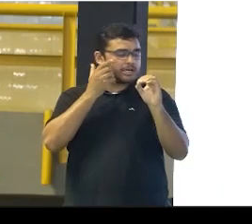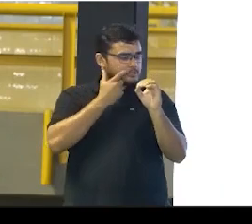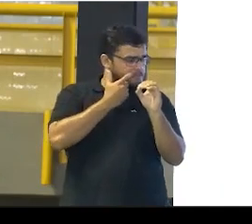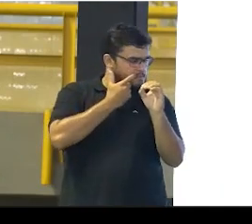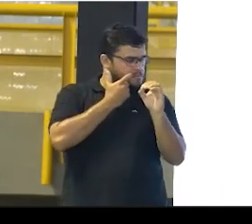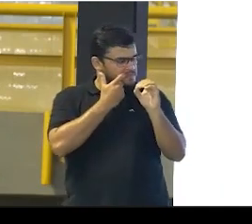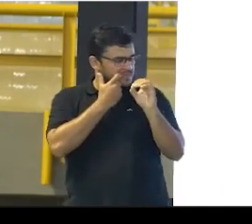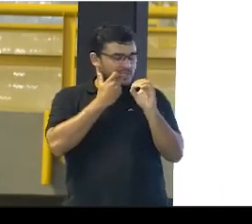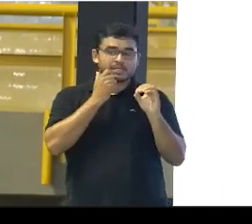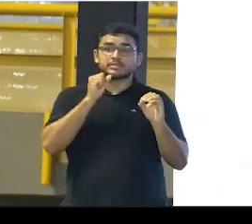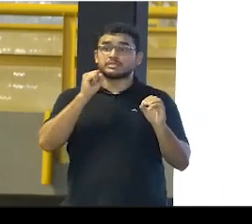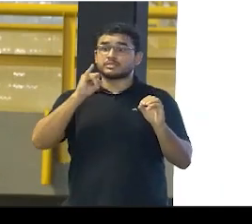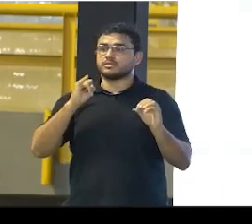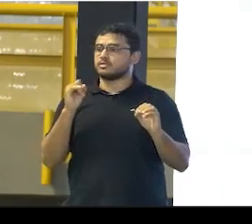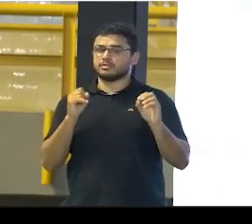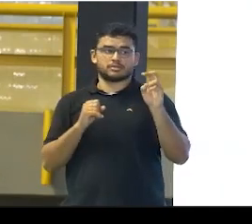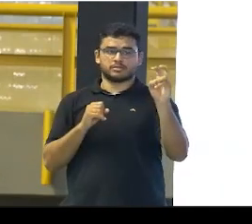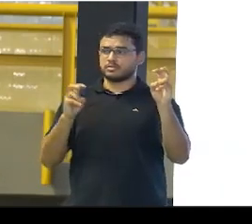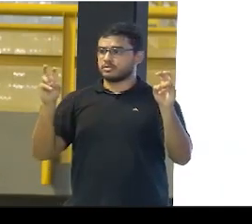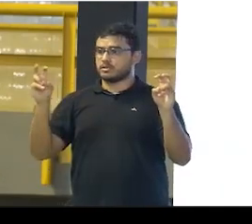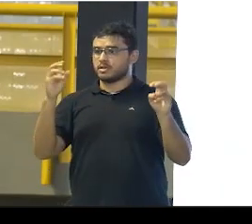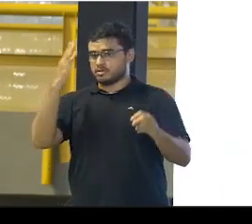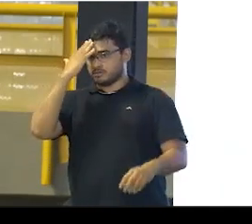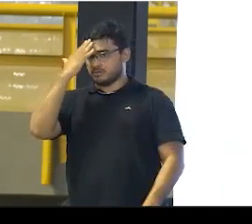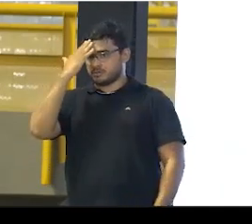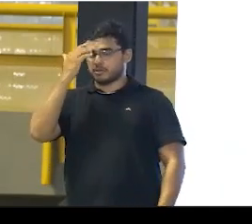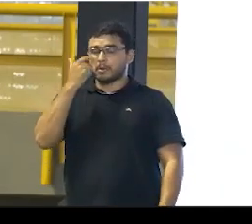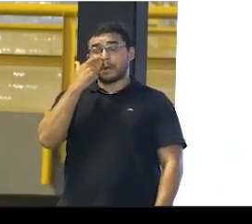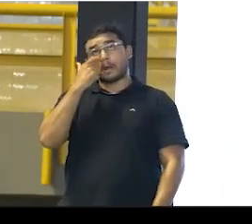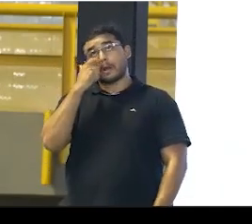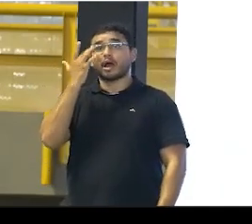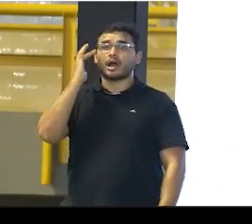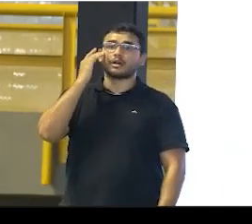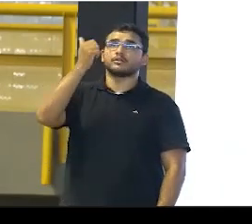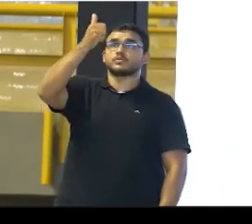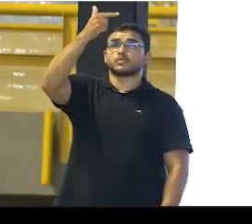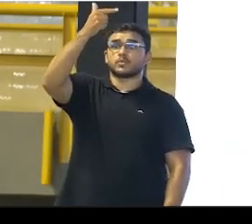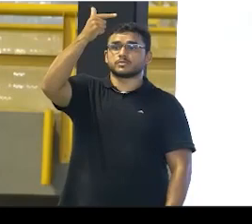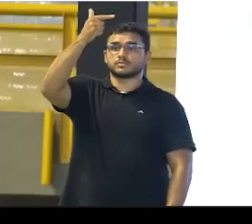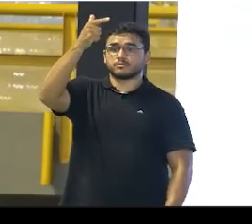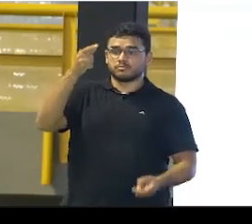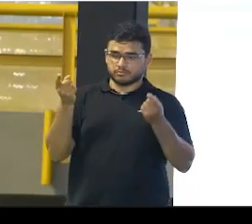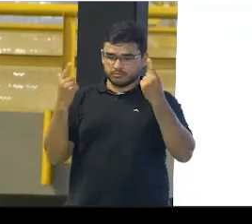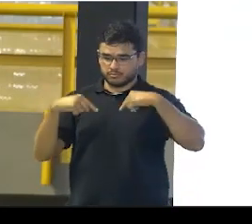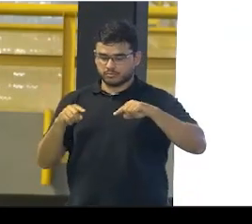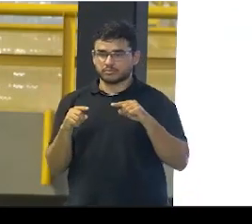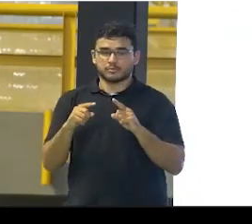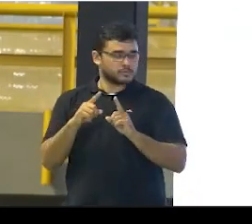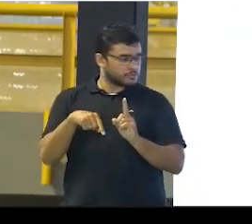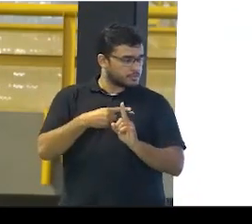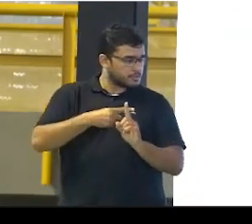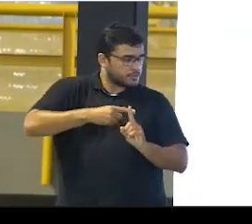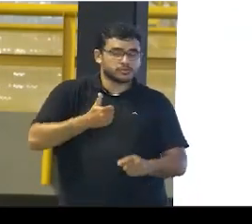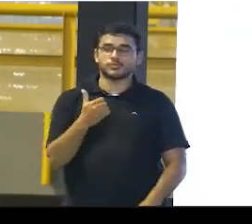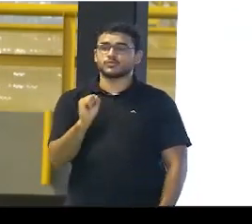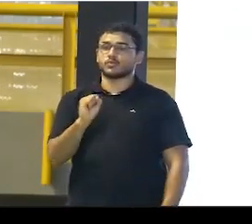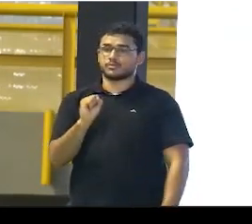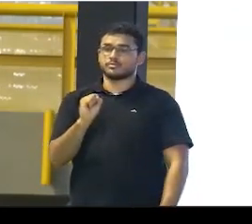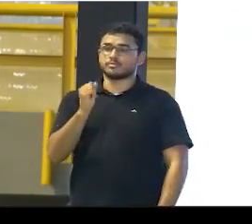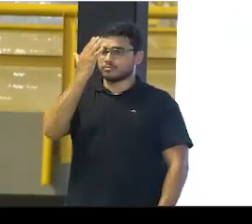largura, são 600 centímetros. Se eu dividir por 20, porque a cerâmica é 20 por 20, vão